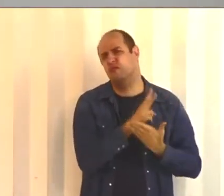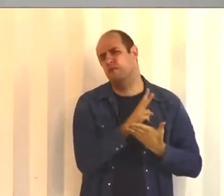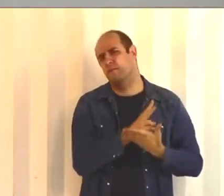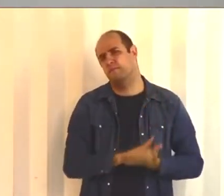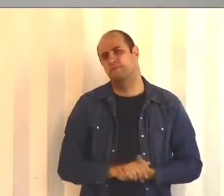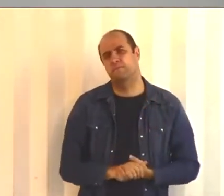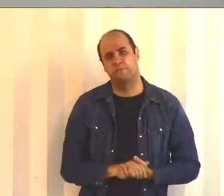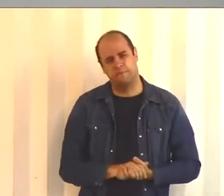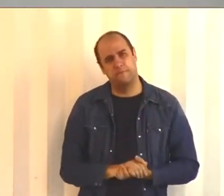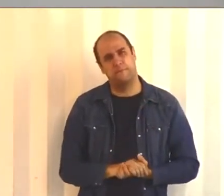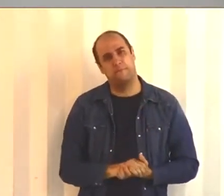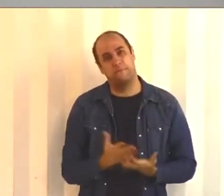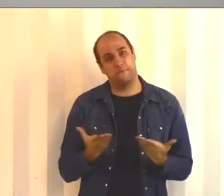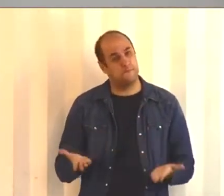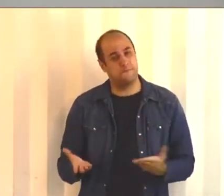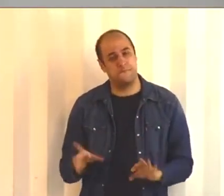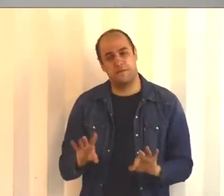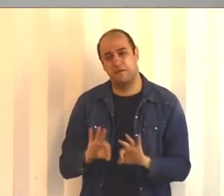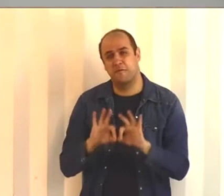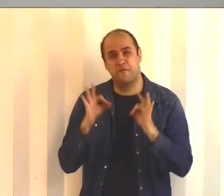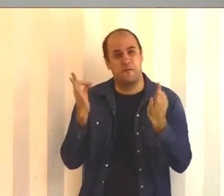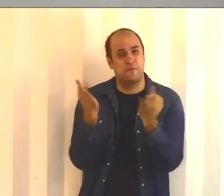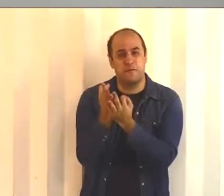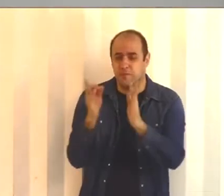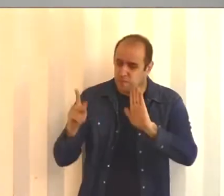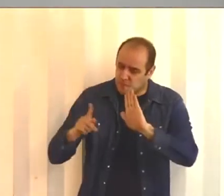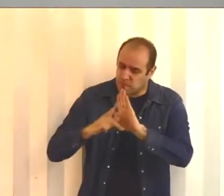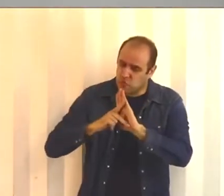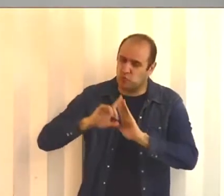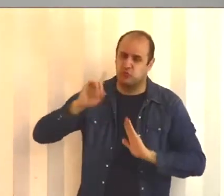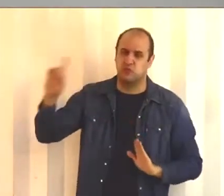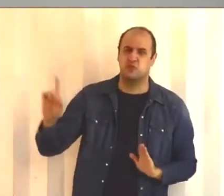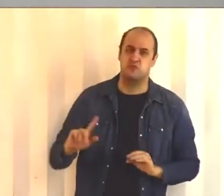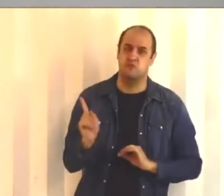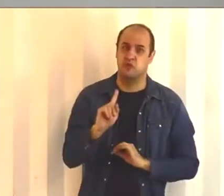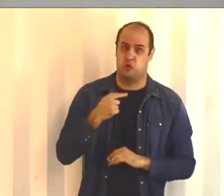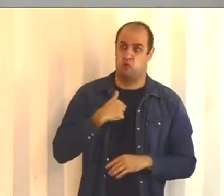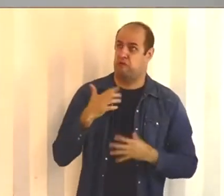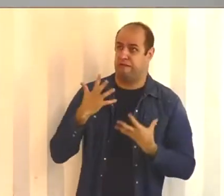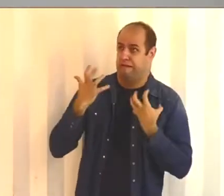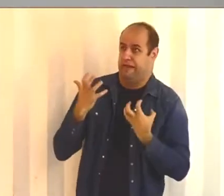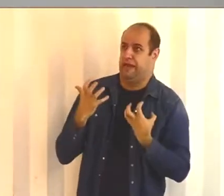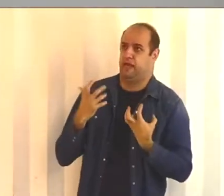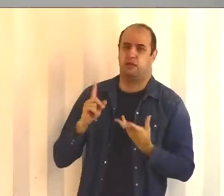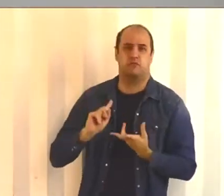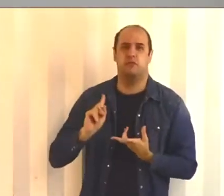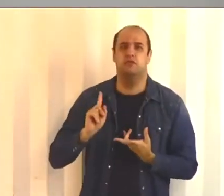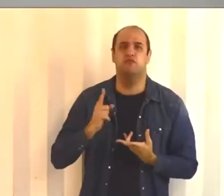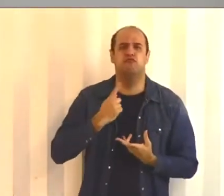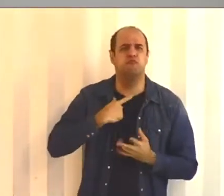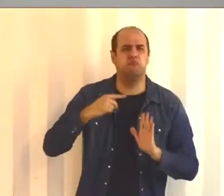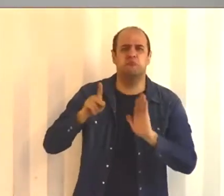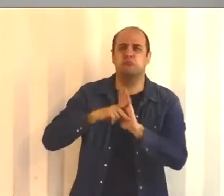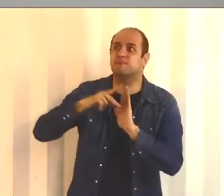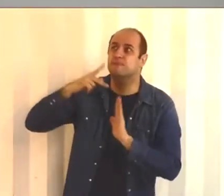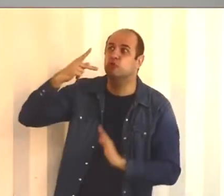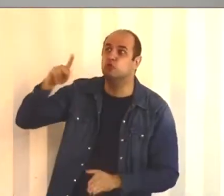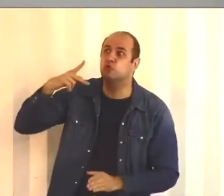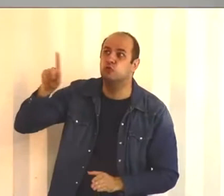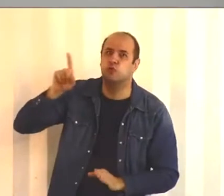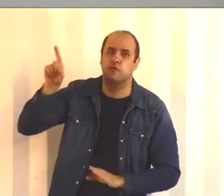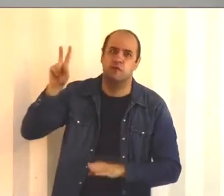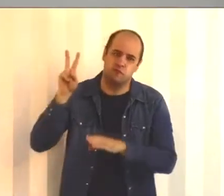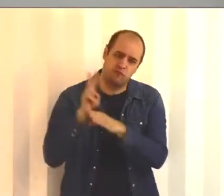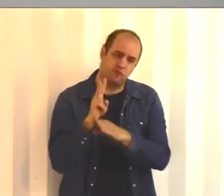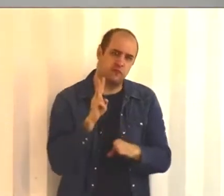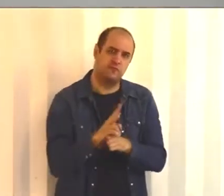Então a família é tanto de Deus, não porque nós queiramos que ela seja de Deus, é porque ela é dele em